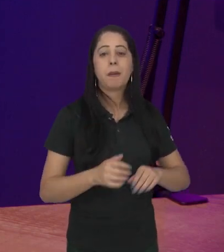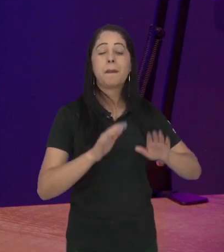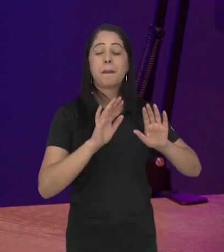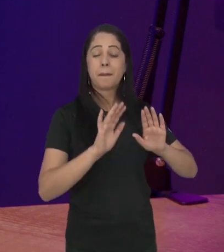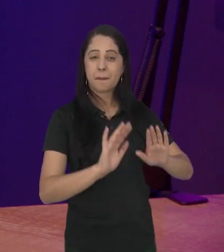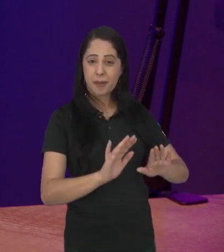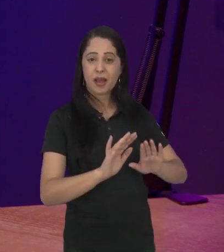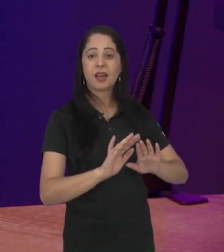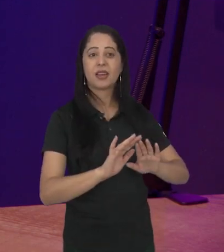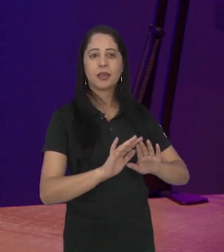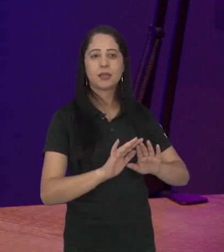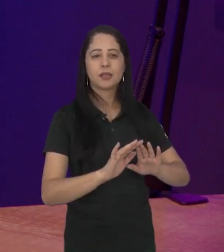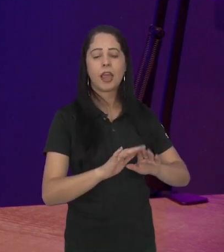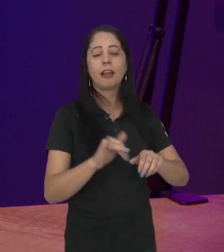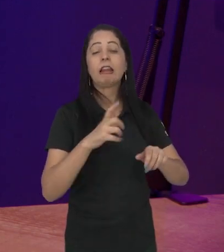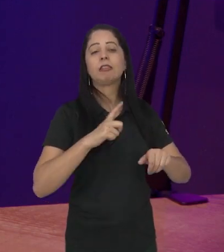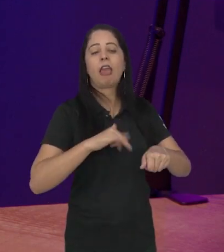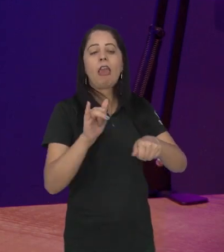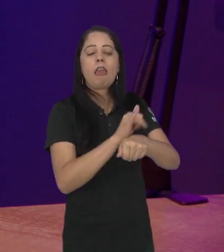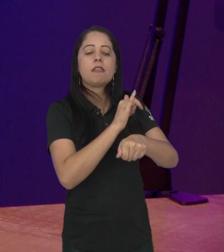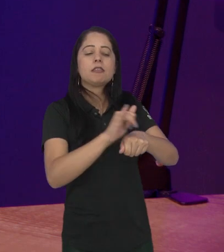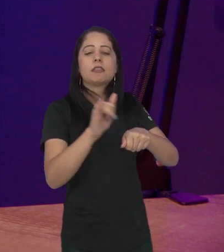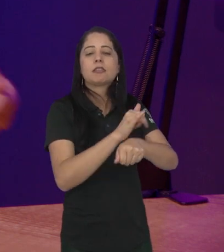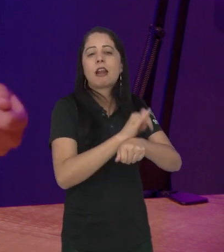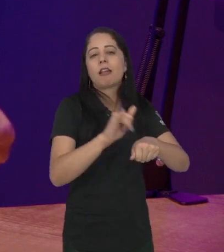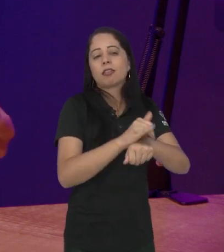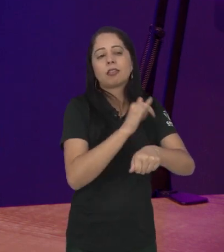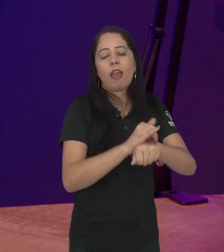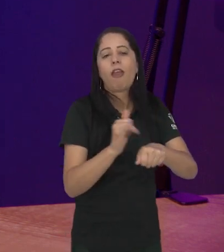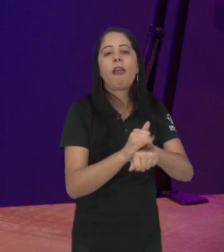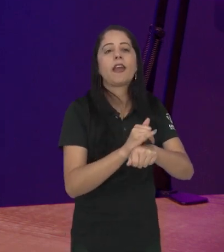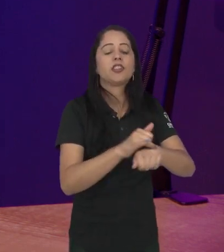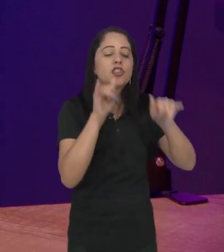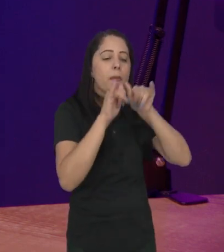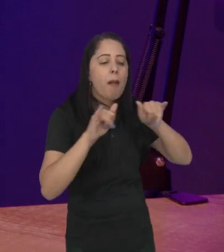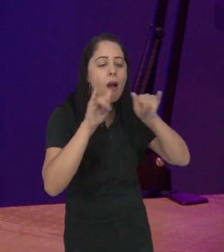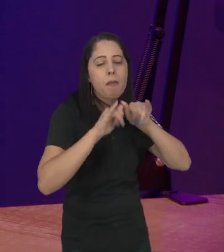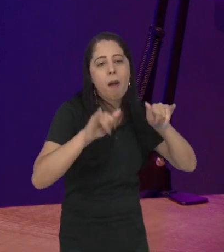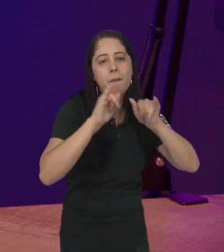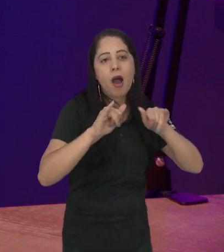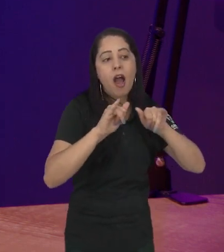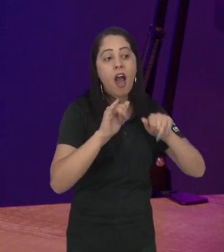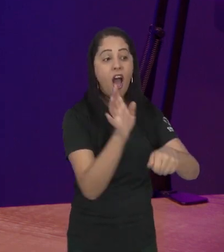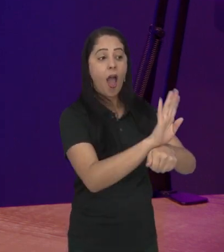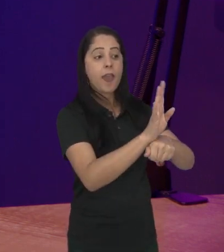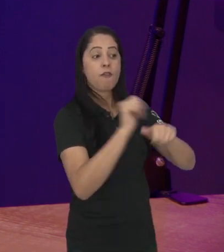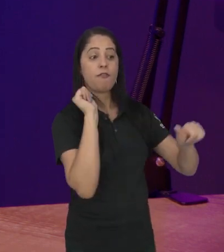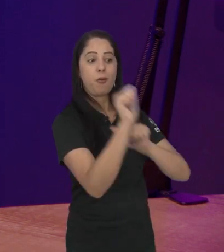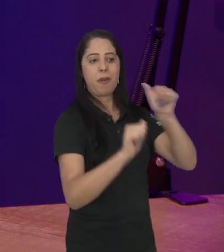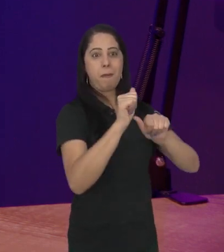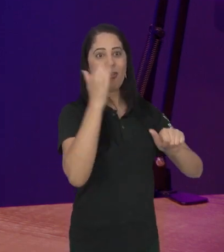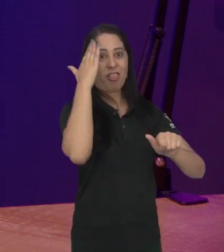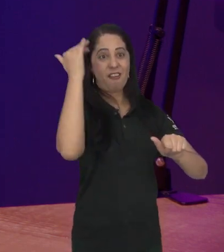por colocar os filmes no Oscar. Então eles criam uma série de